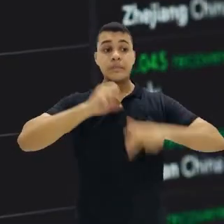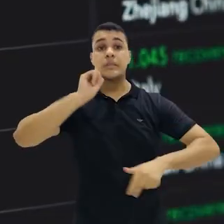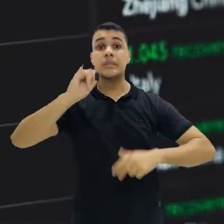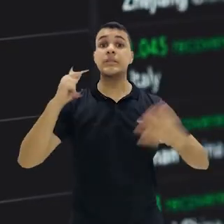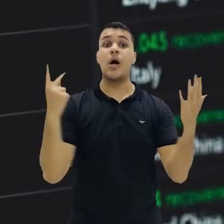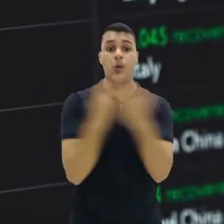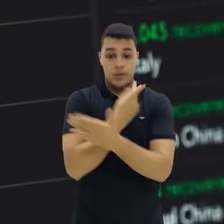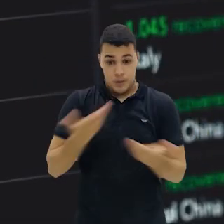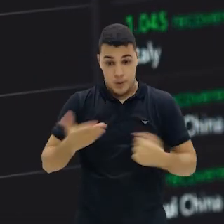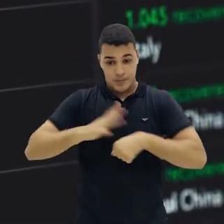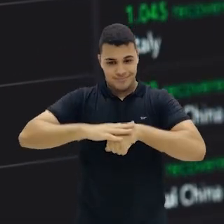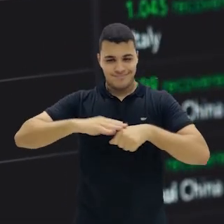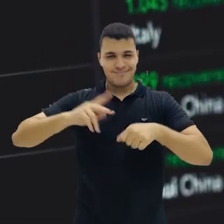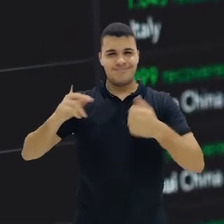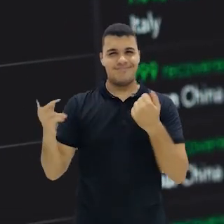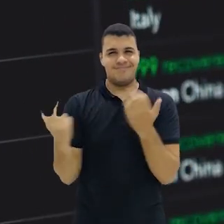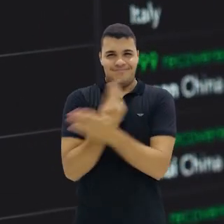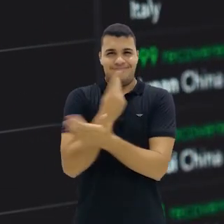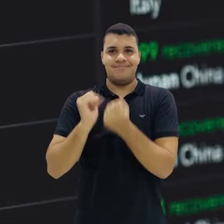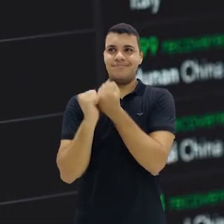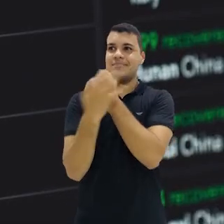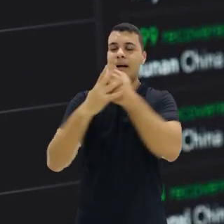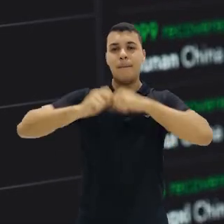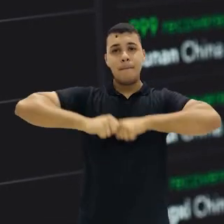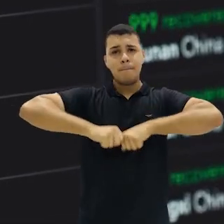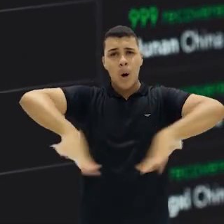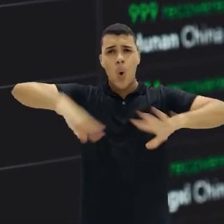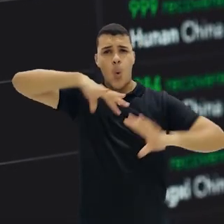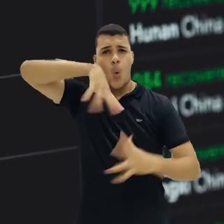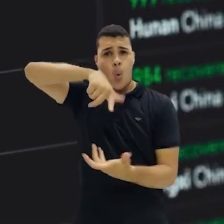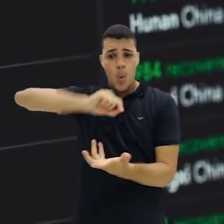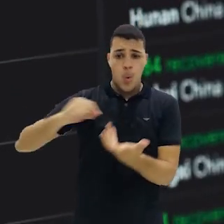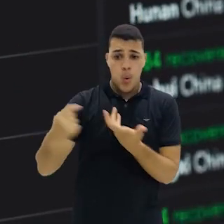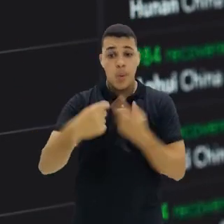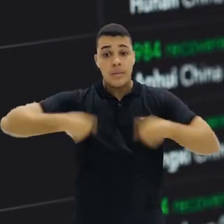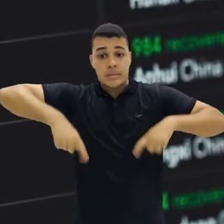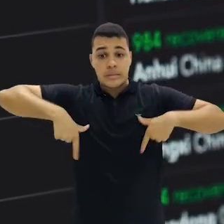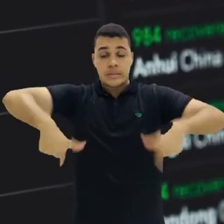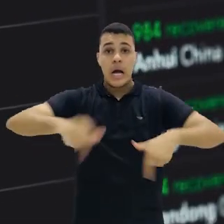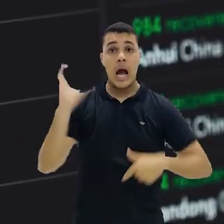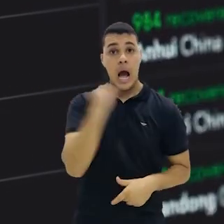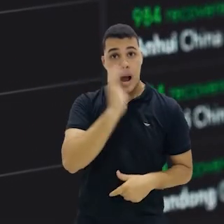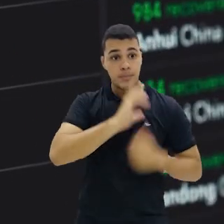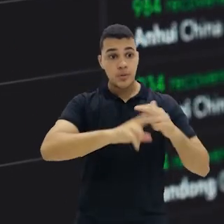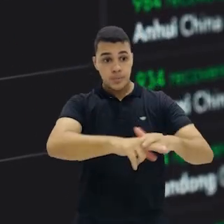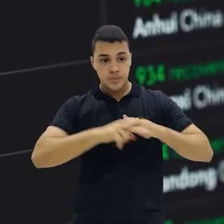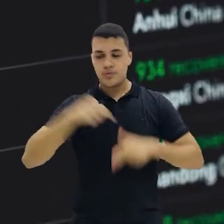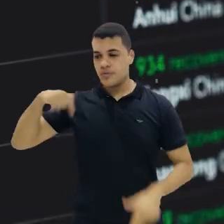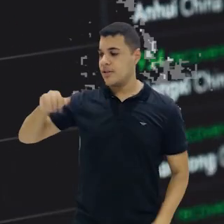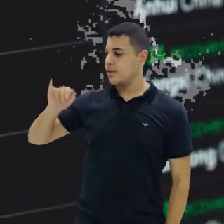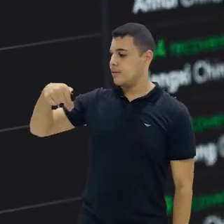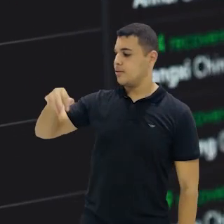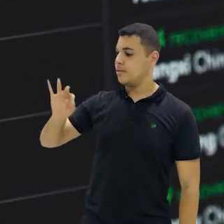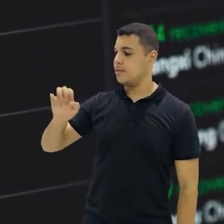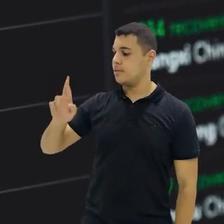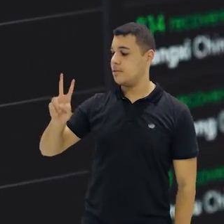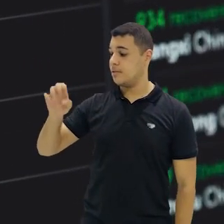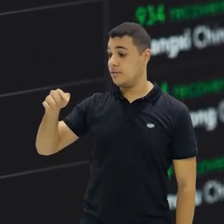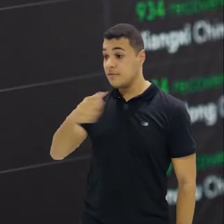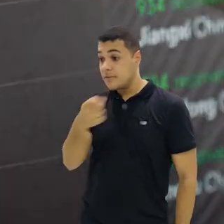com usos de experimentos controlados, são necessários para testar possibilidades de medicamentos e